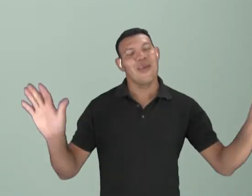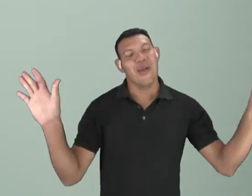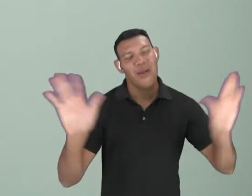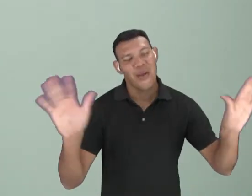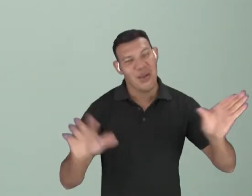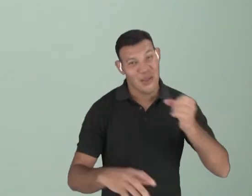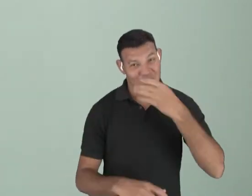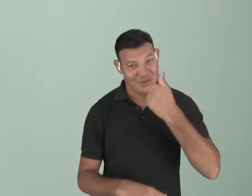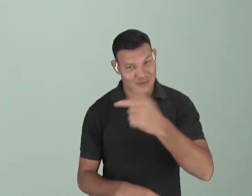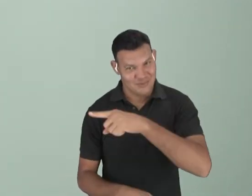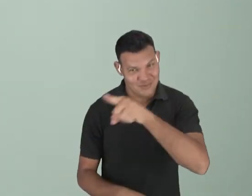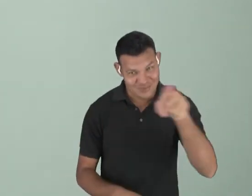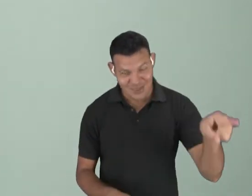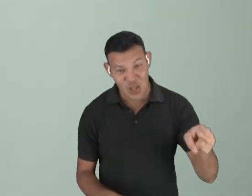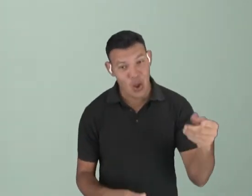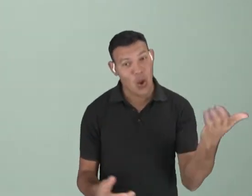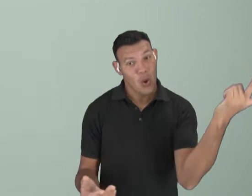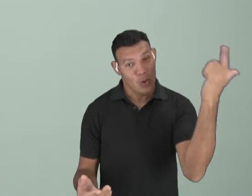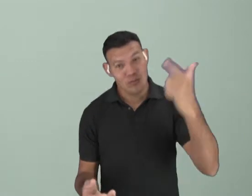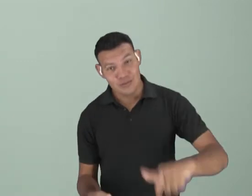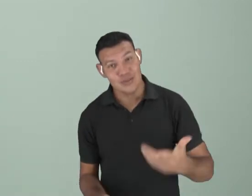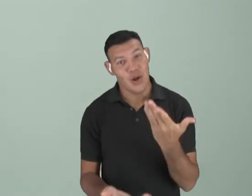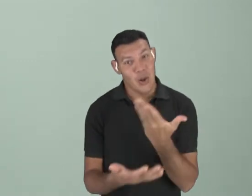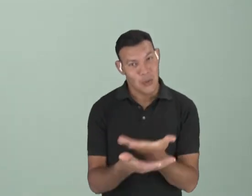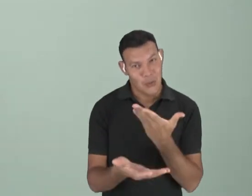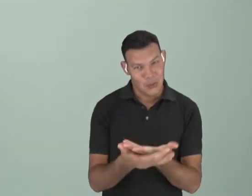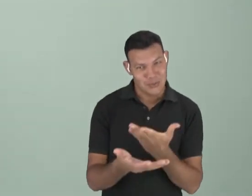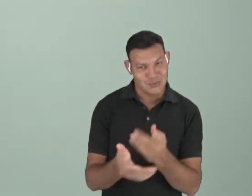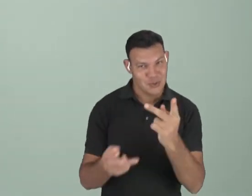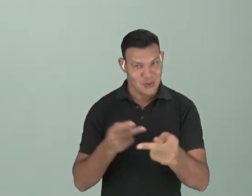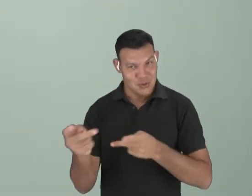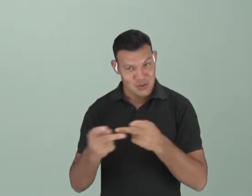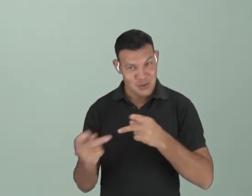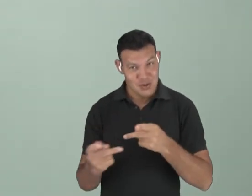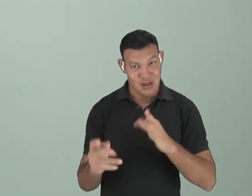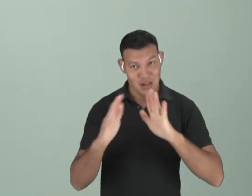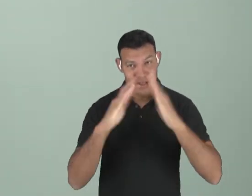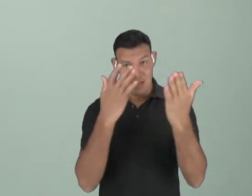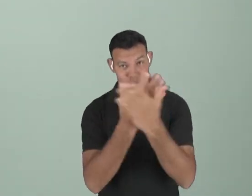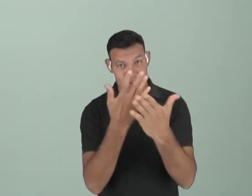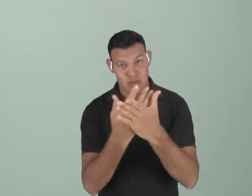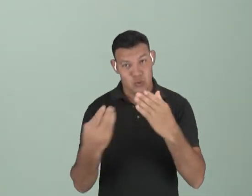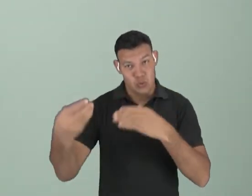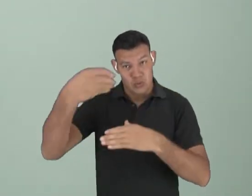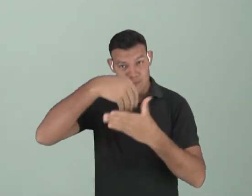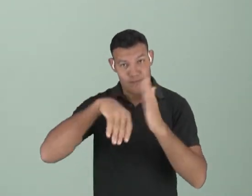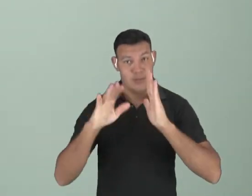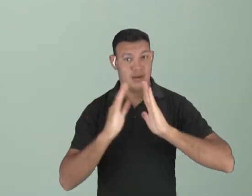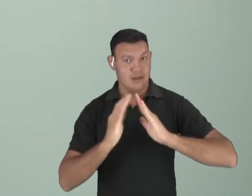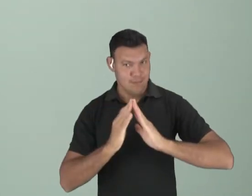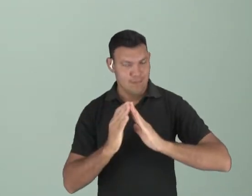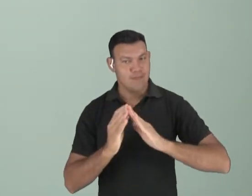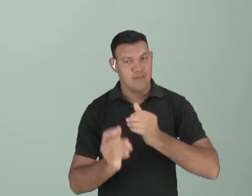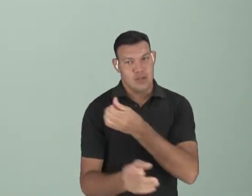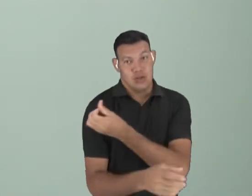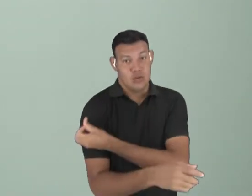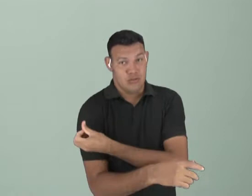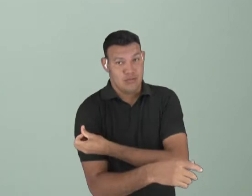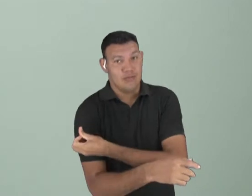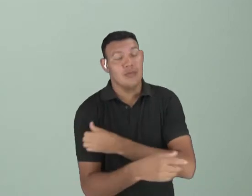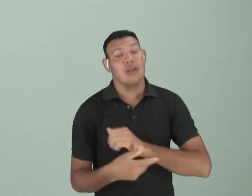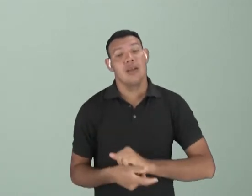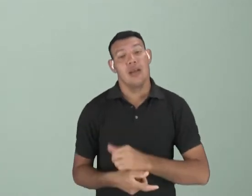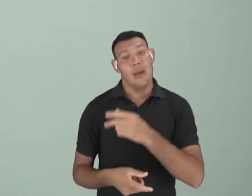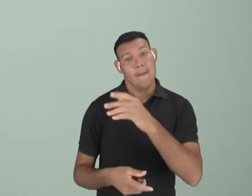o Olá tudo bem com você Vamos hoje para mais uma aula do projeto escola em casa hoje na sala conteúdo para o 6º